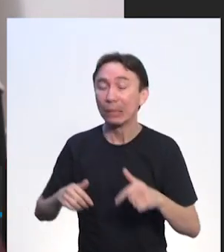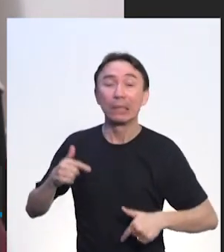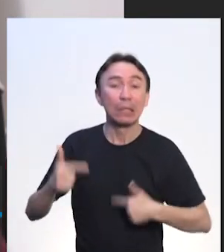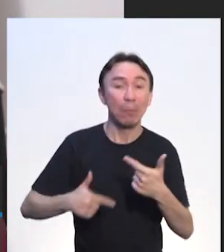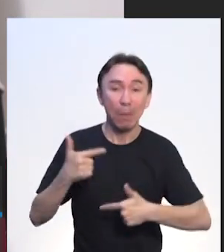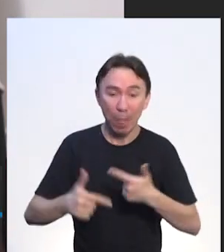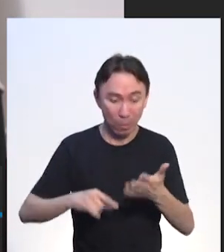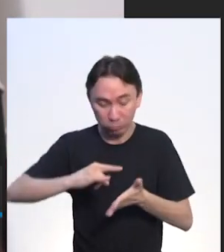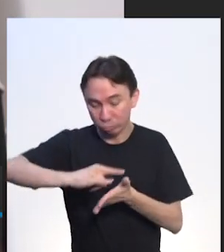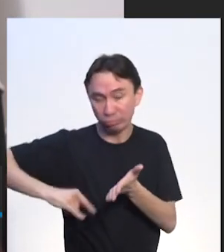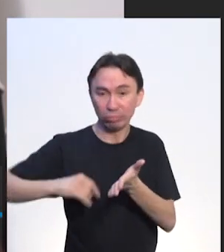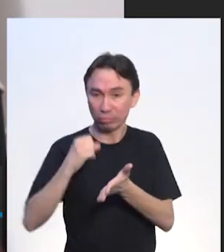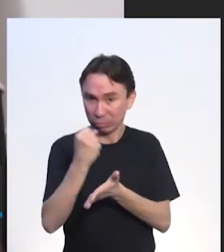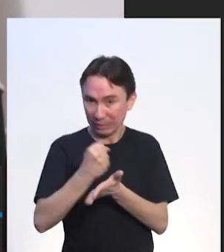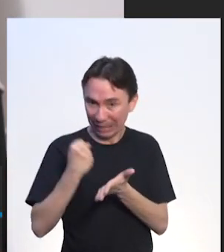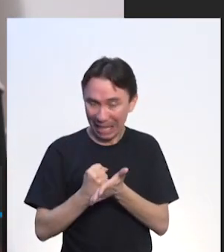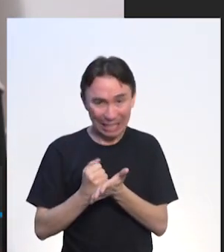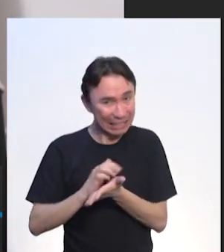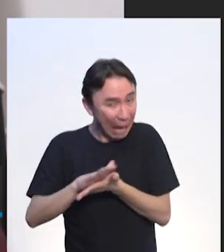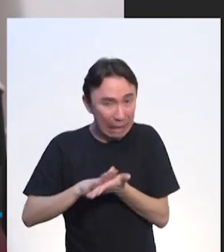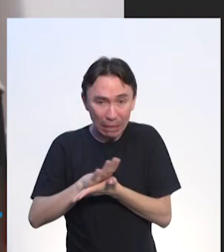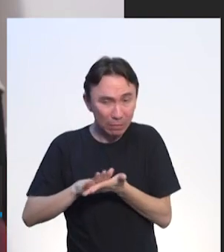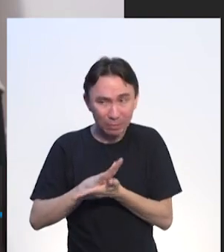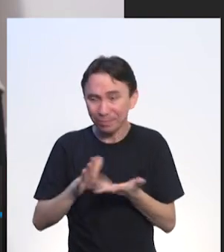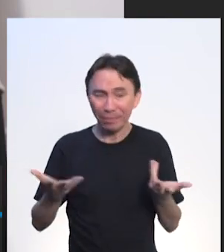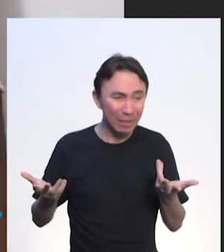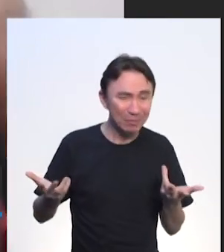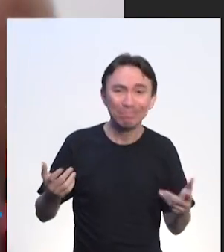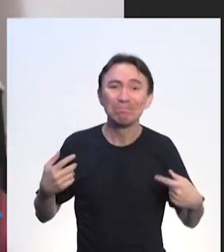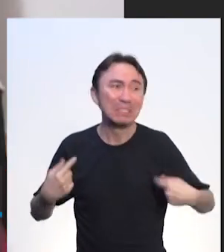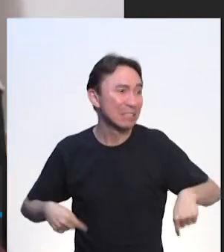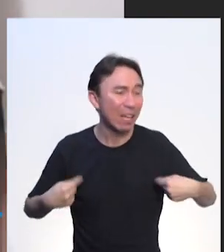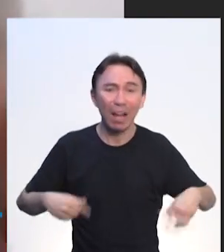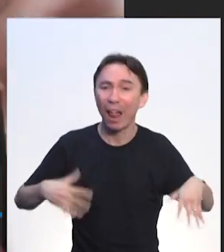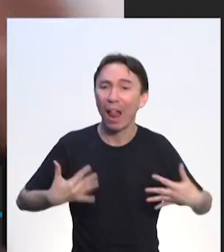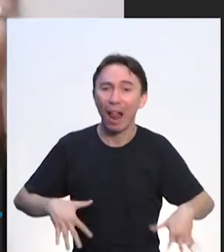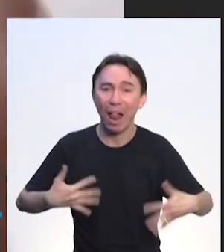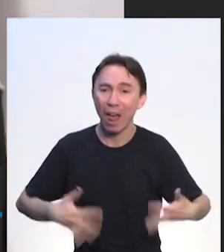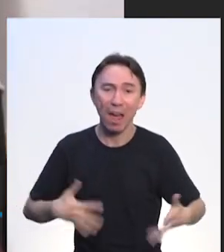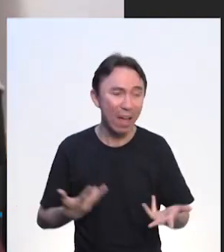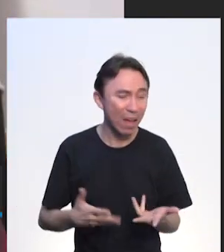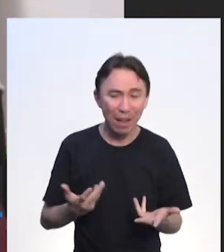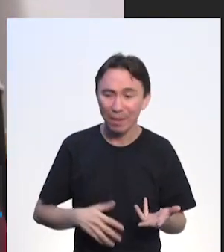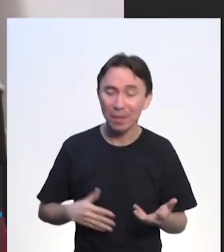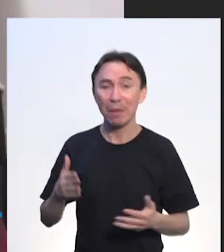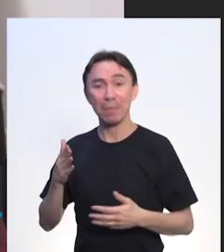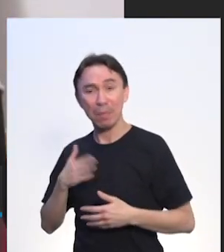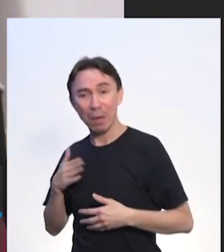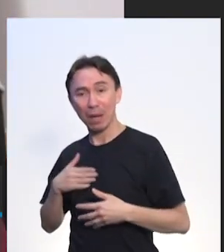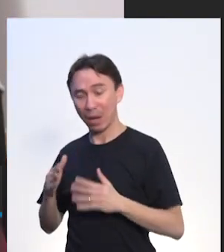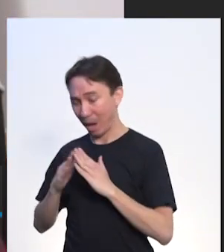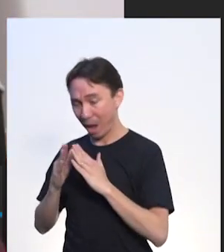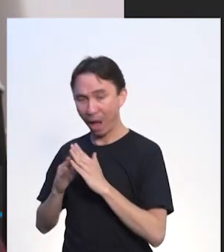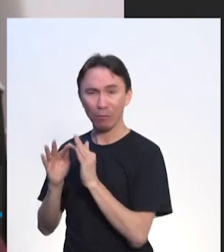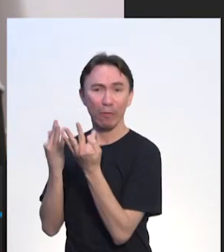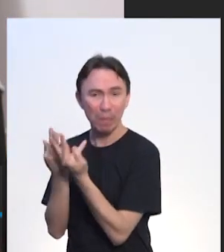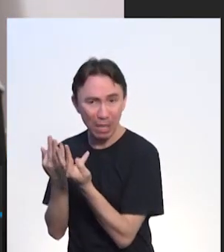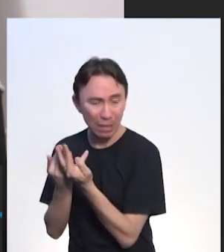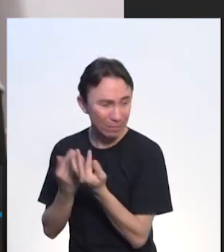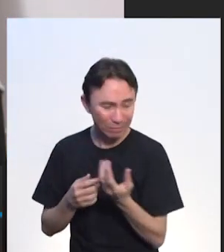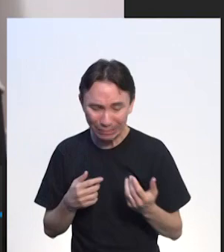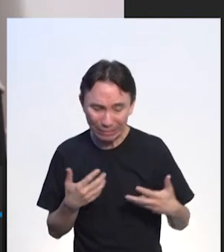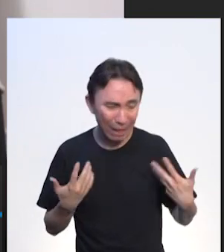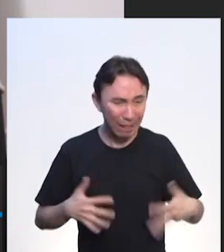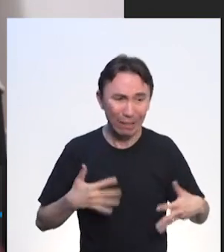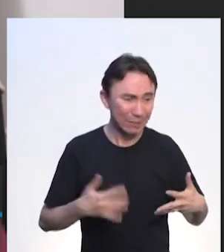se sustentar, correto? Então, você vai fazer qualquer coisa para justamente conseguir levar comida para sua casa. Então, essas pessoas